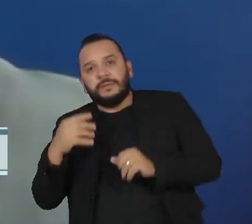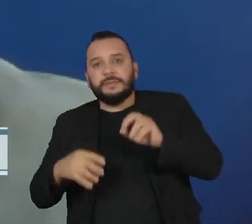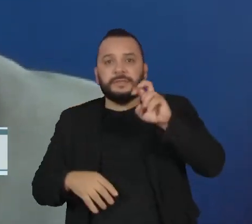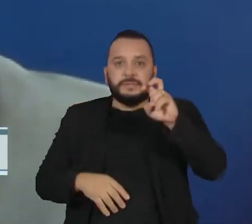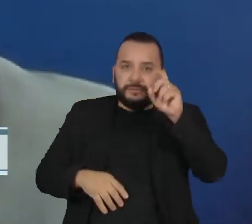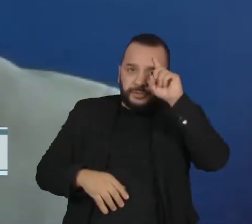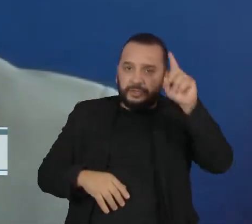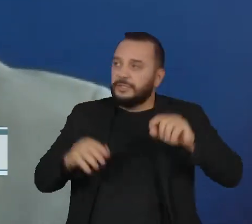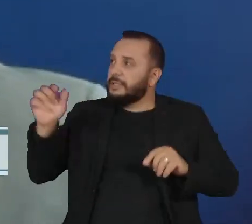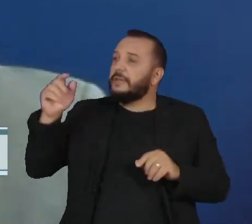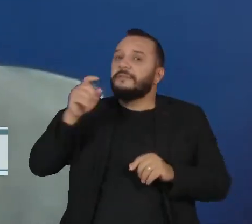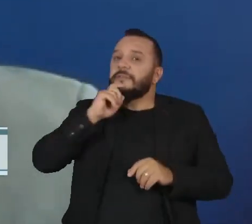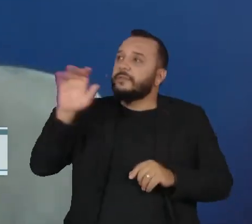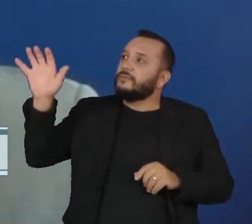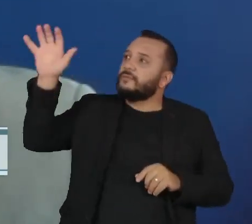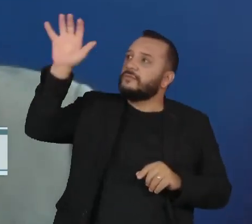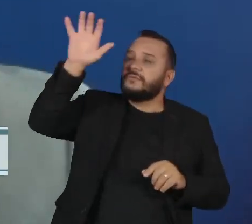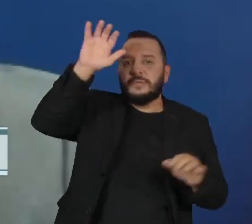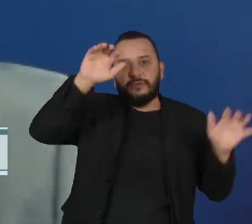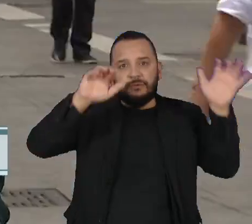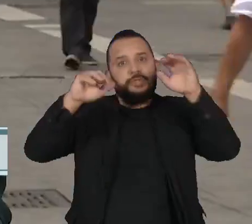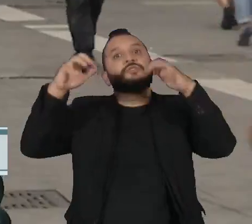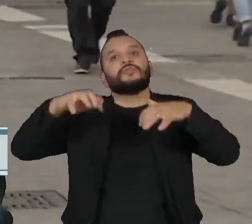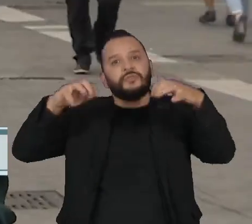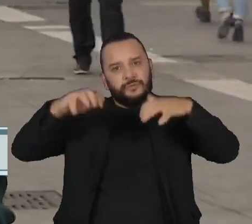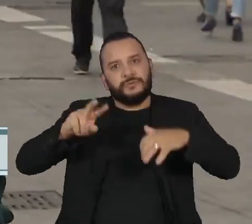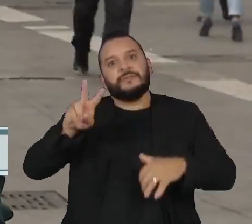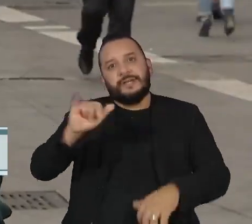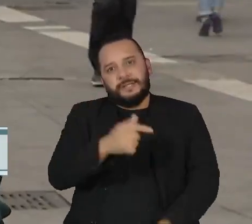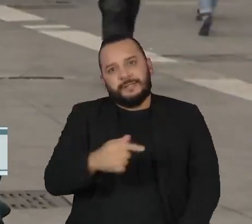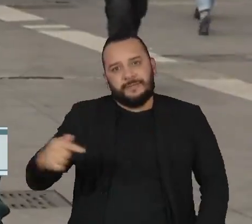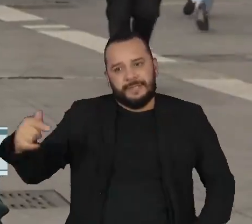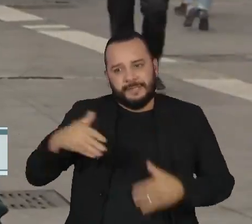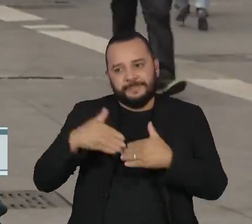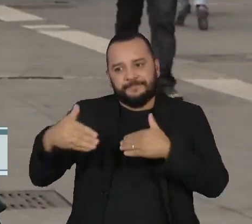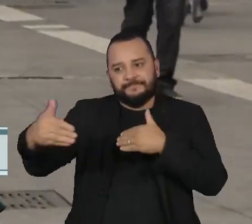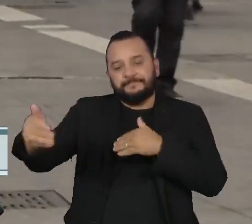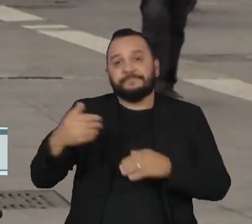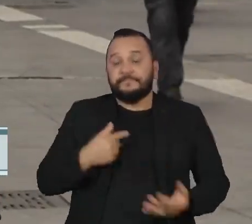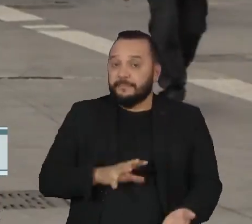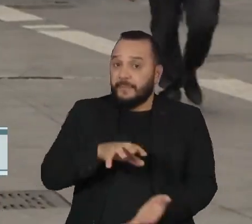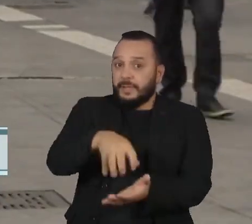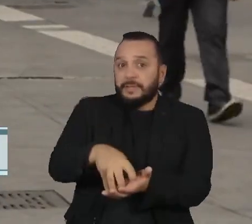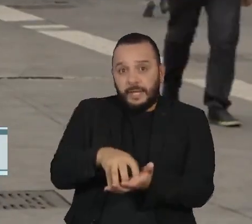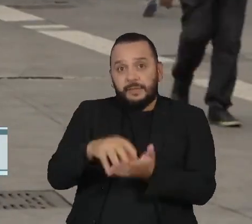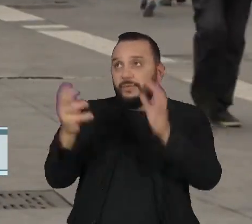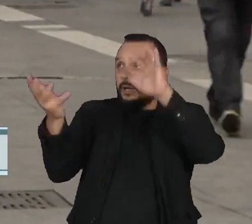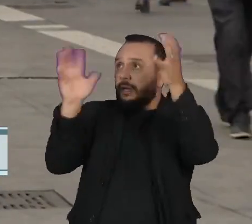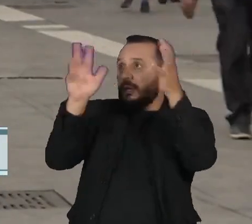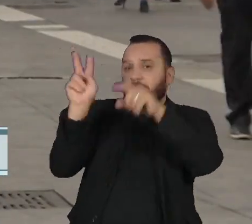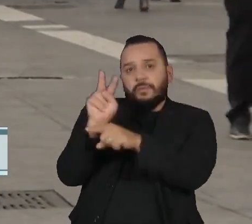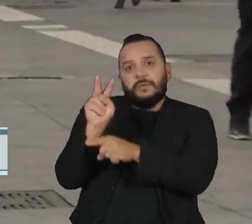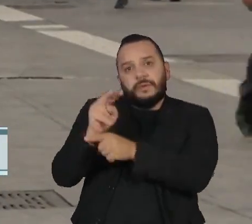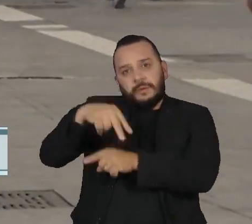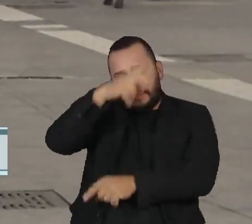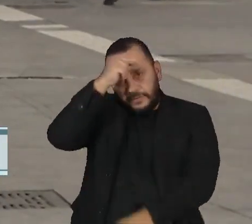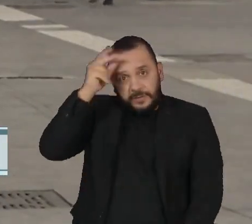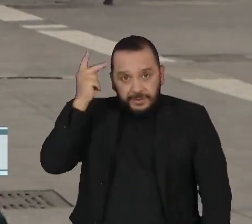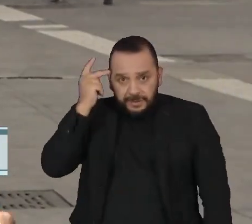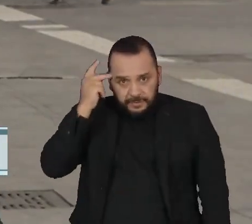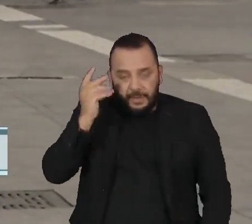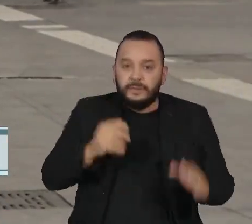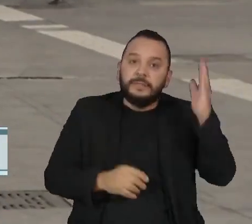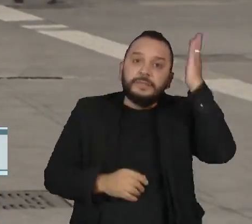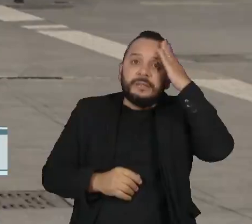vai manter a regularidade de chuva nas próximas semanas. O Centro de Emergências Climáticas da Prefeitura de São Paulo indica que uma frente